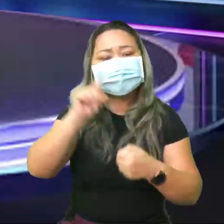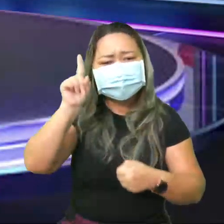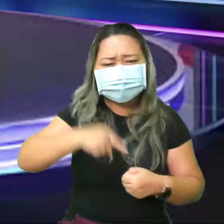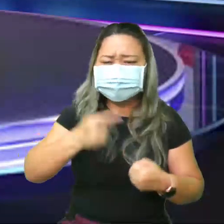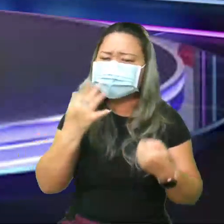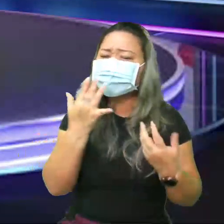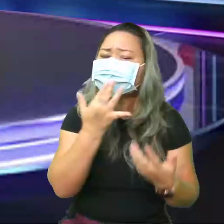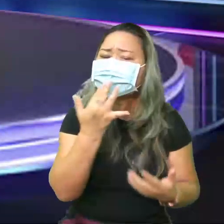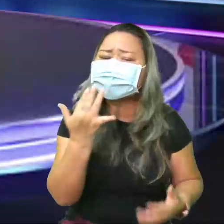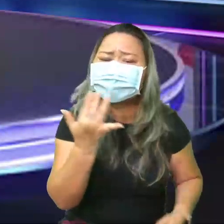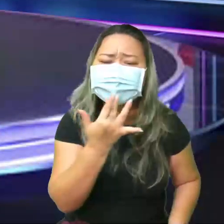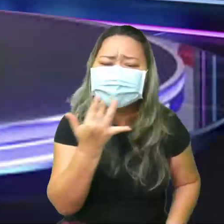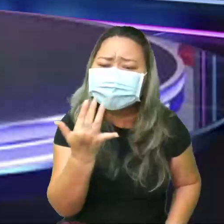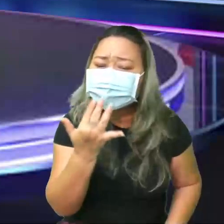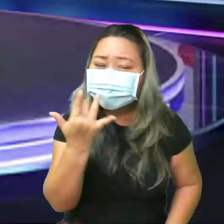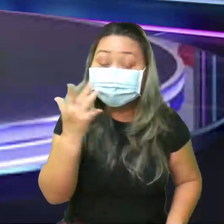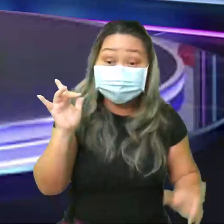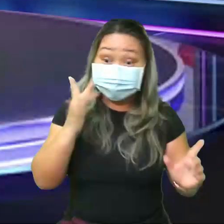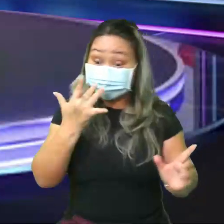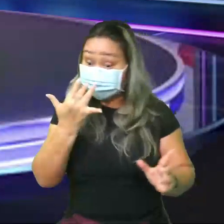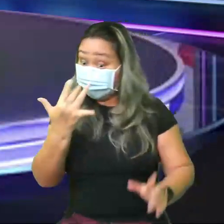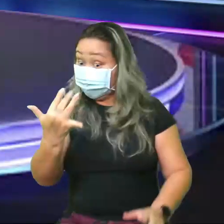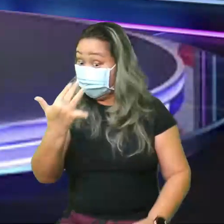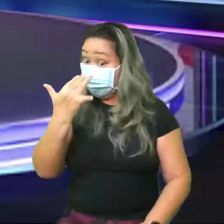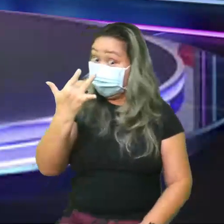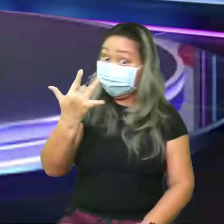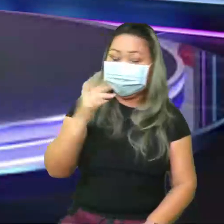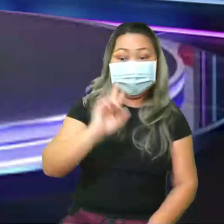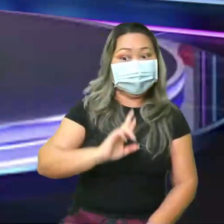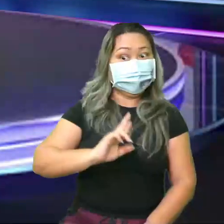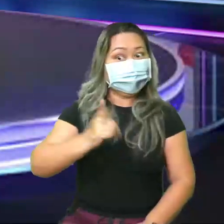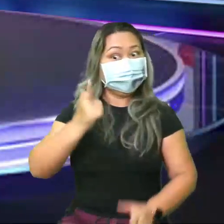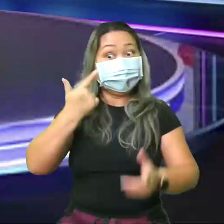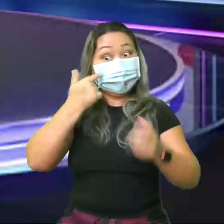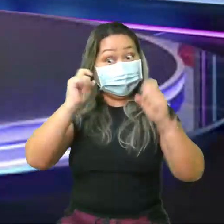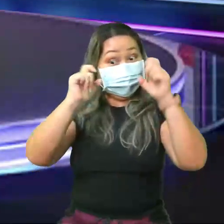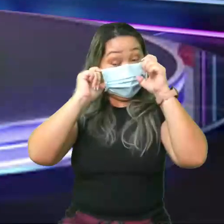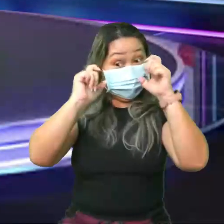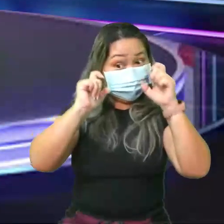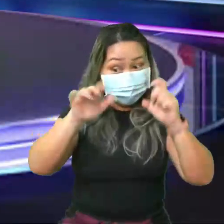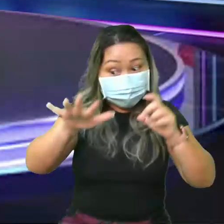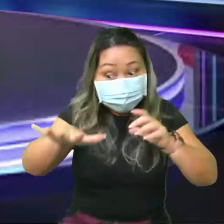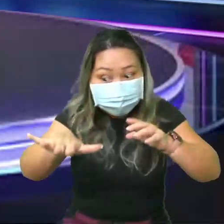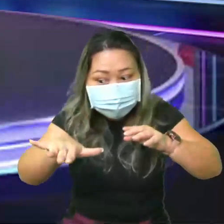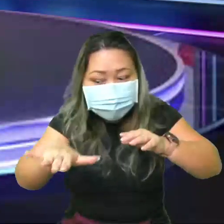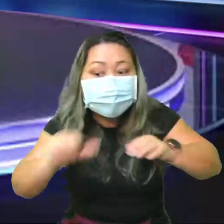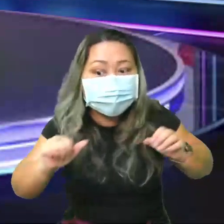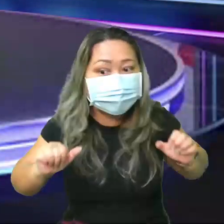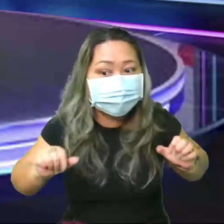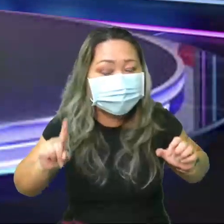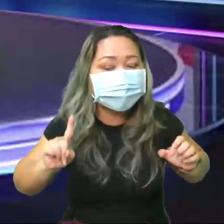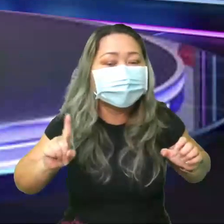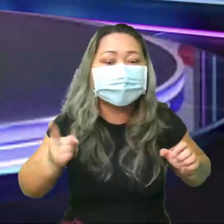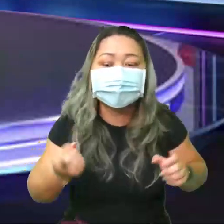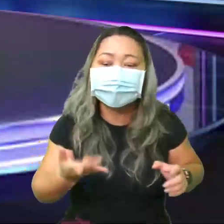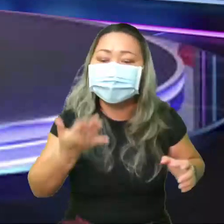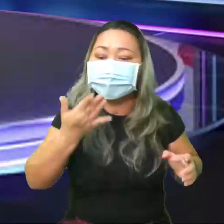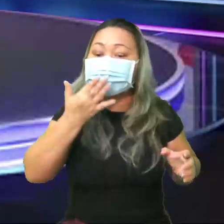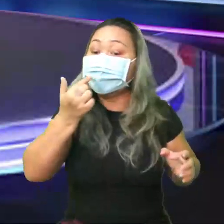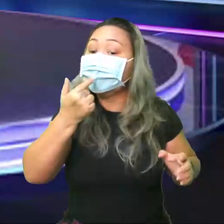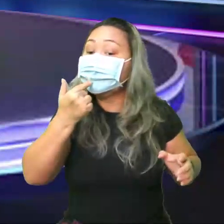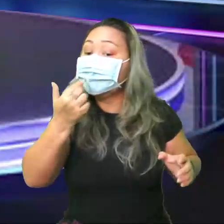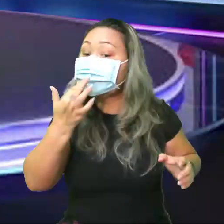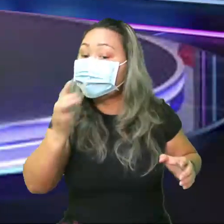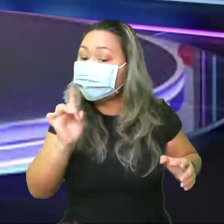na Amazônica, nós temos dendrobatídeos lindos e maravilhosos. Esses animais, eles são venenosos, tá bom? Produzem